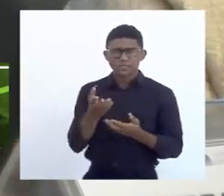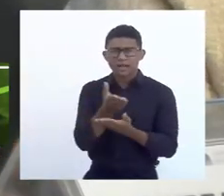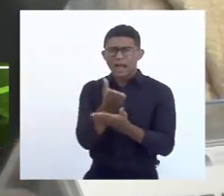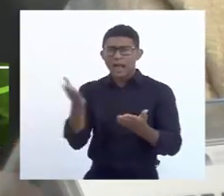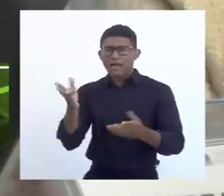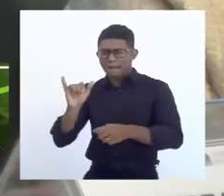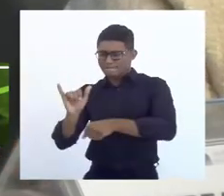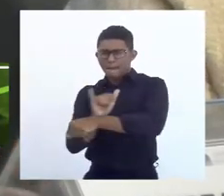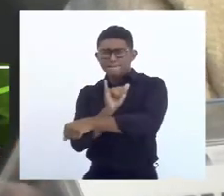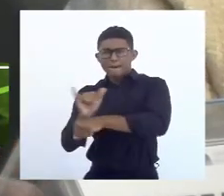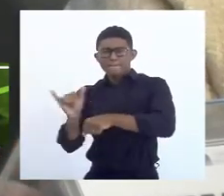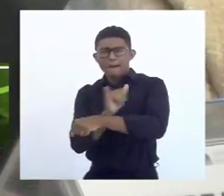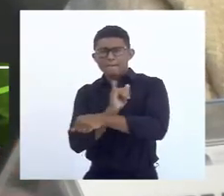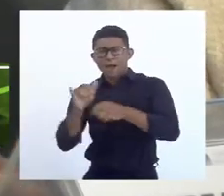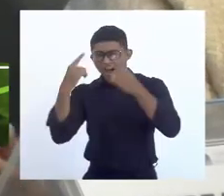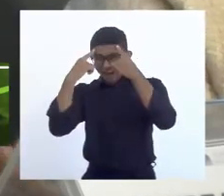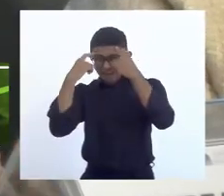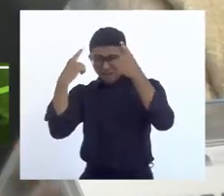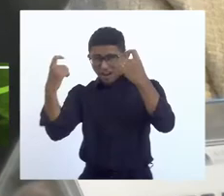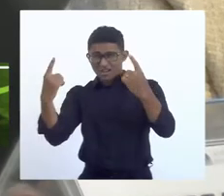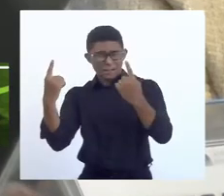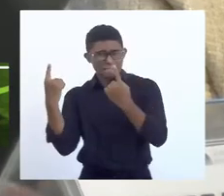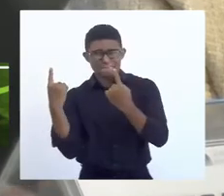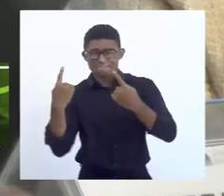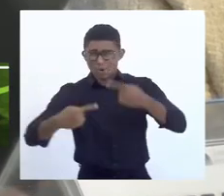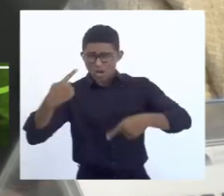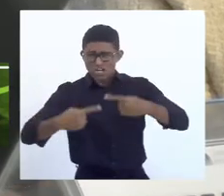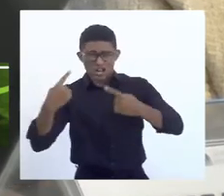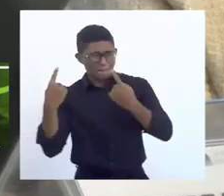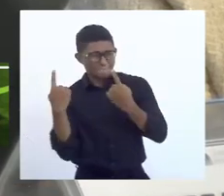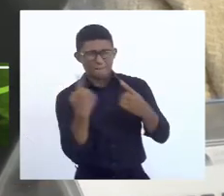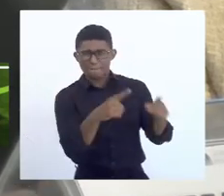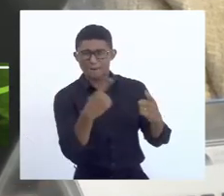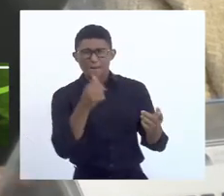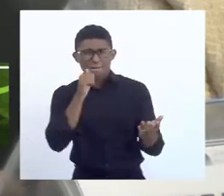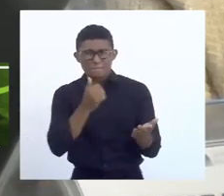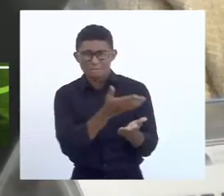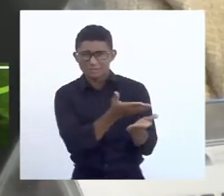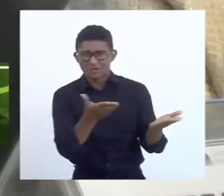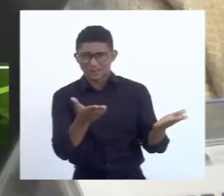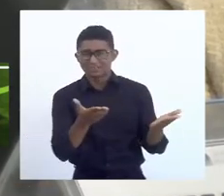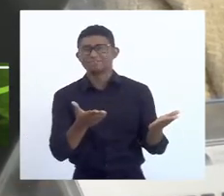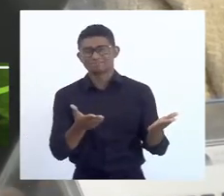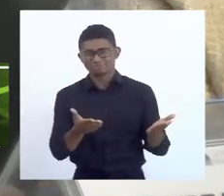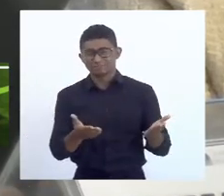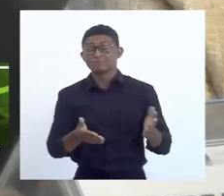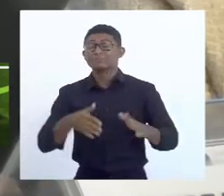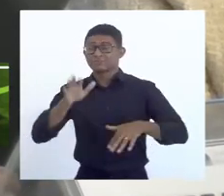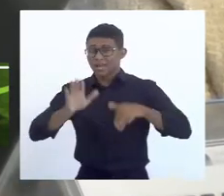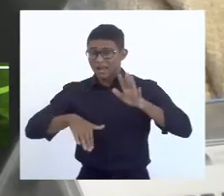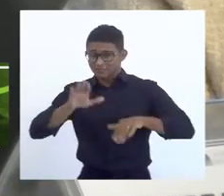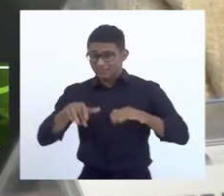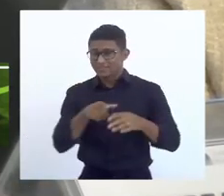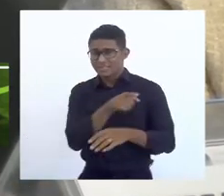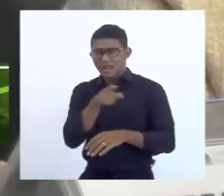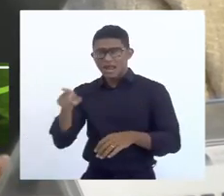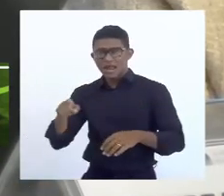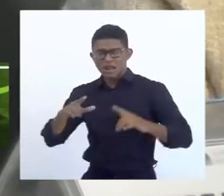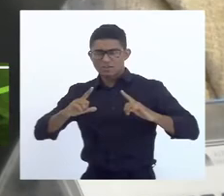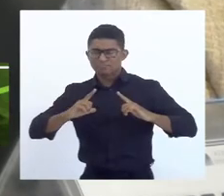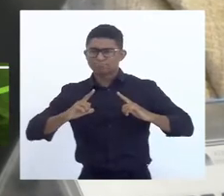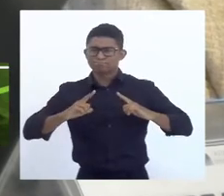sempre atento que essas práticas elas podem ser, inclusive, inauditas. Elas não vão estar